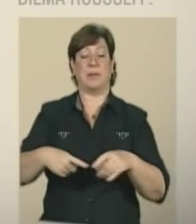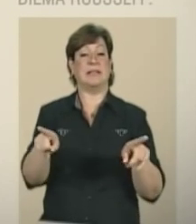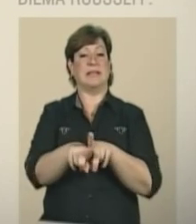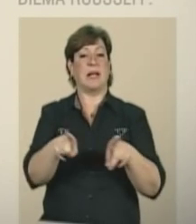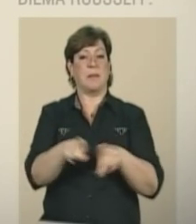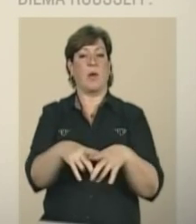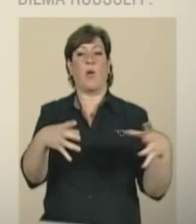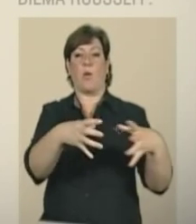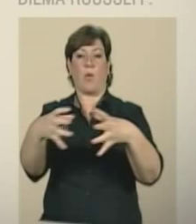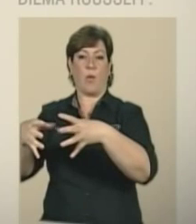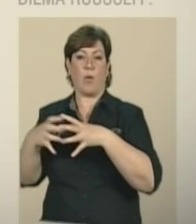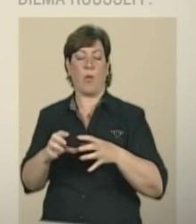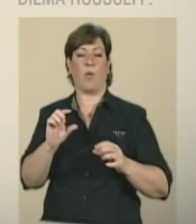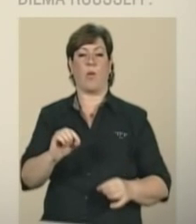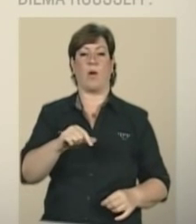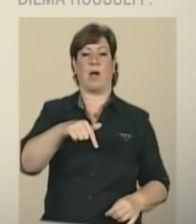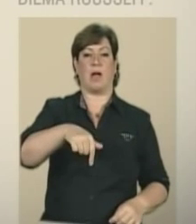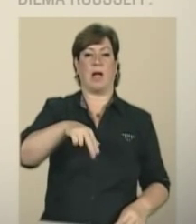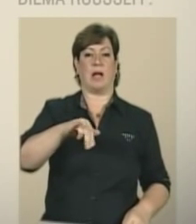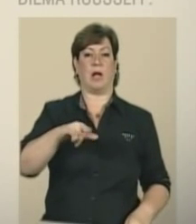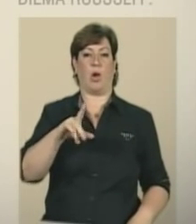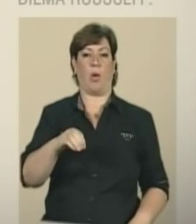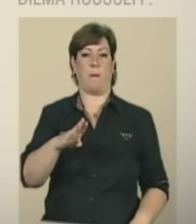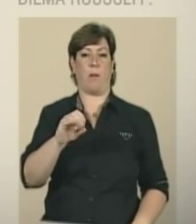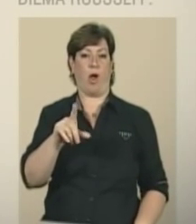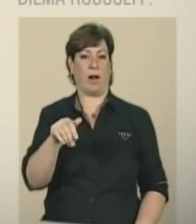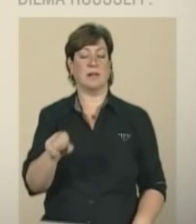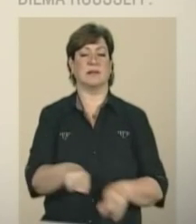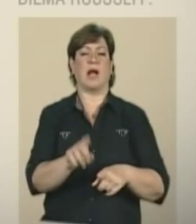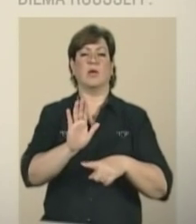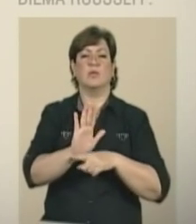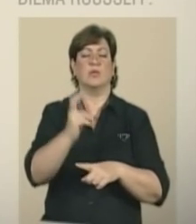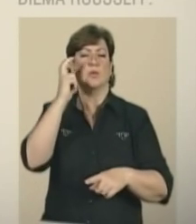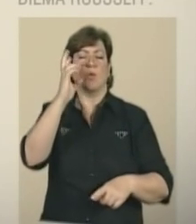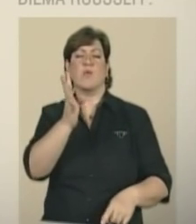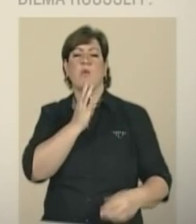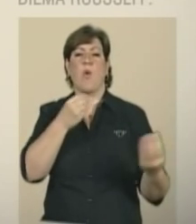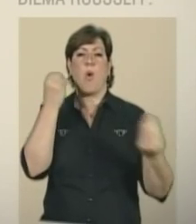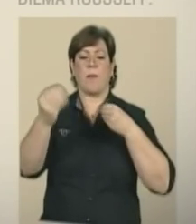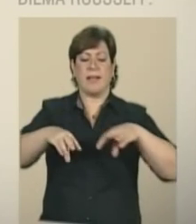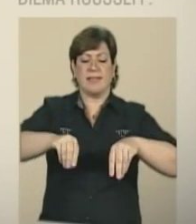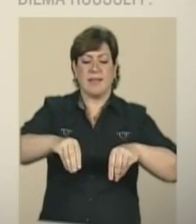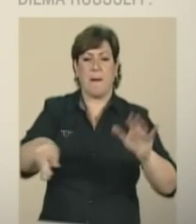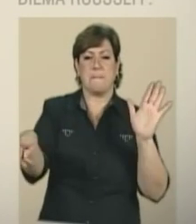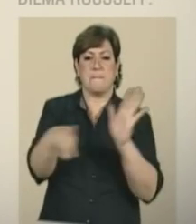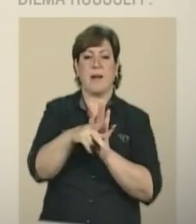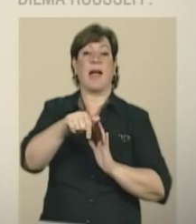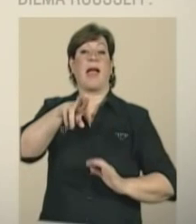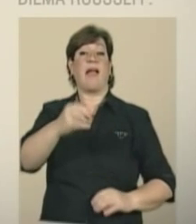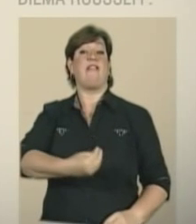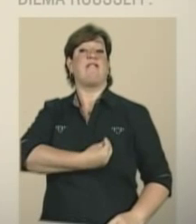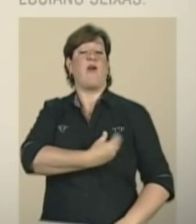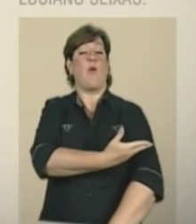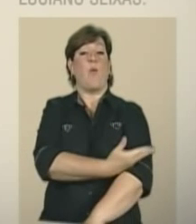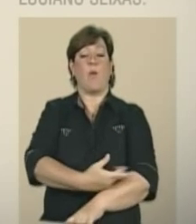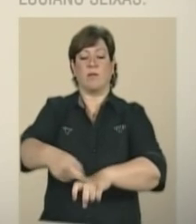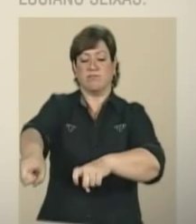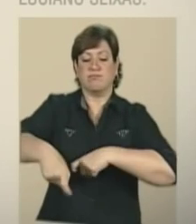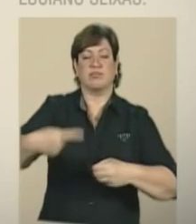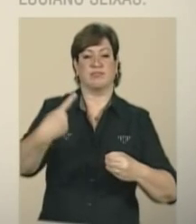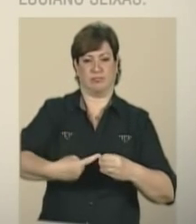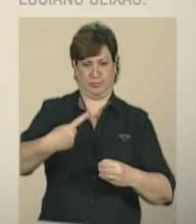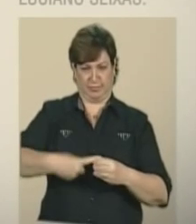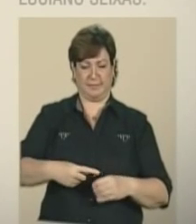Comunidades Quilombolas valorizando saberes da terra e o conhecimento de quem vive na área rural o